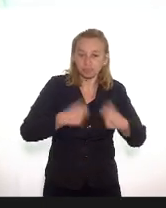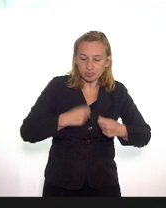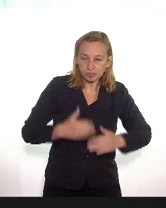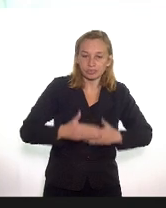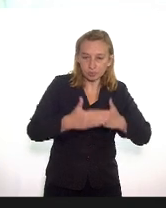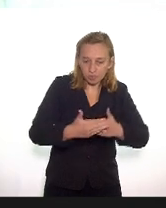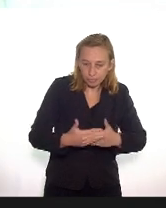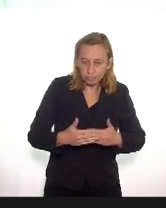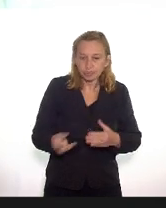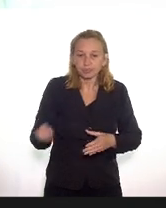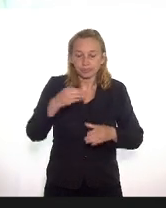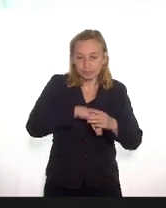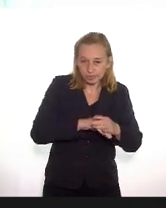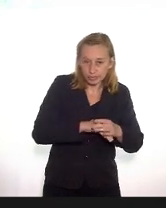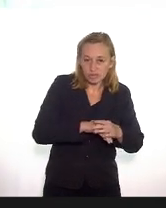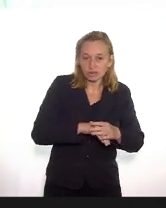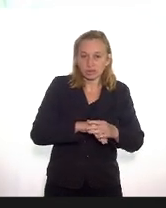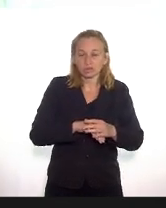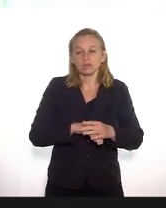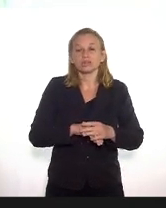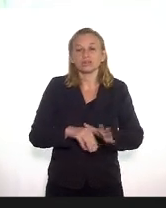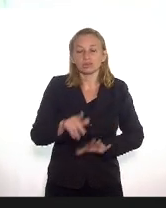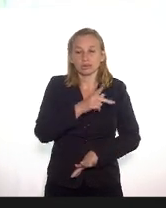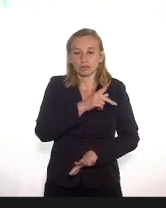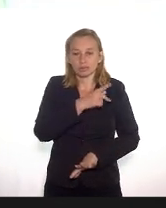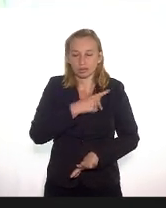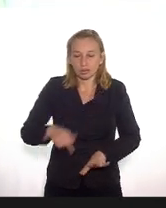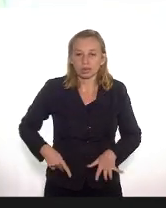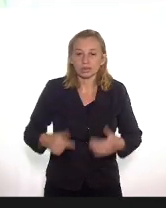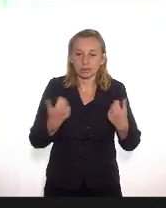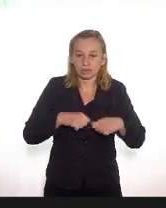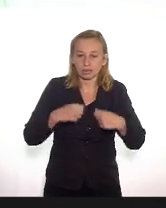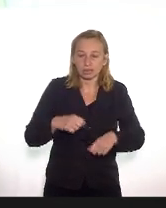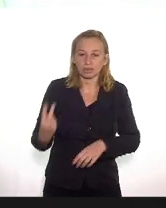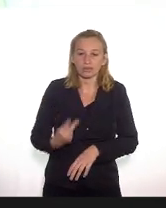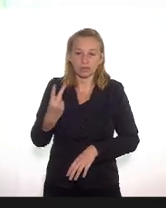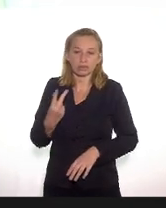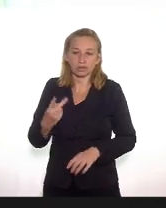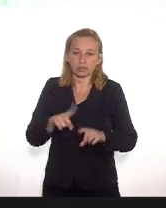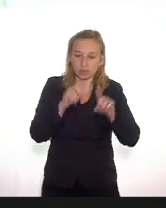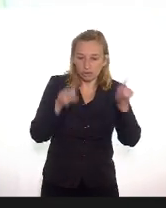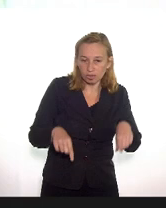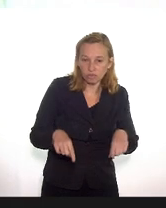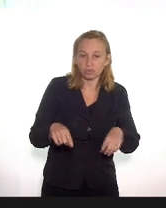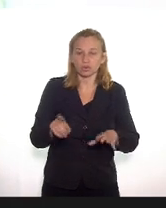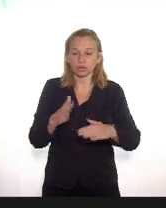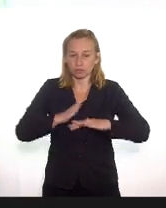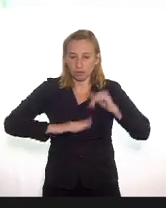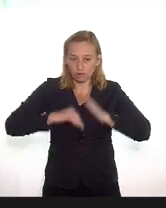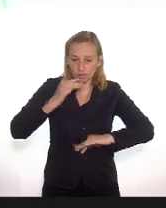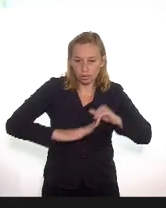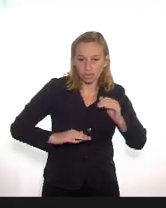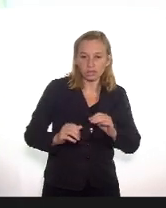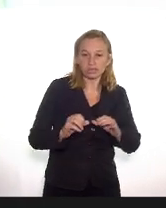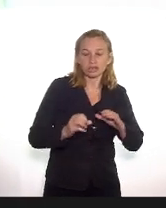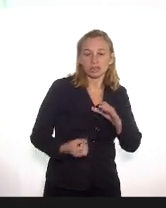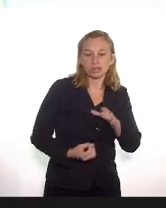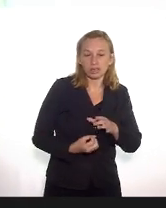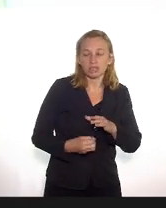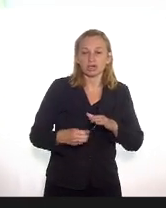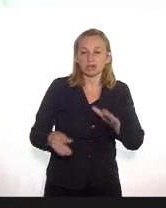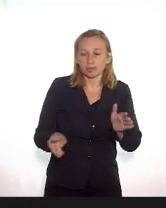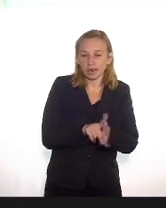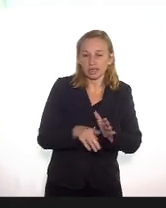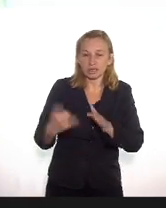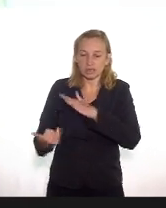claros, tempo de mandato para indicação à presidência, e é necessário se valorizar os servidores e os profissionais que fazem essa instituição ser o que é.